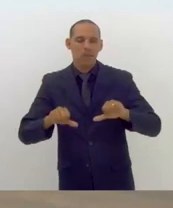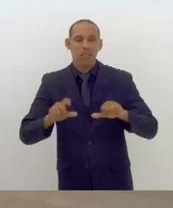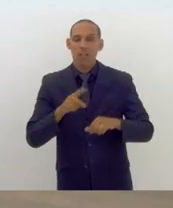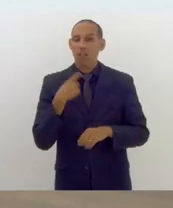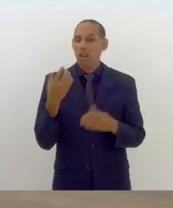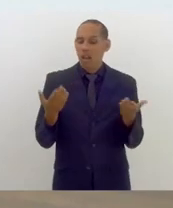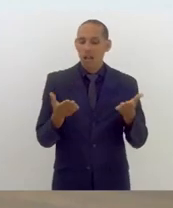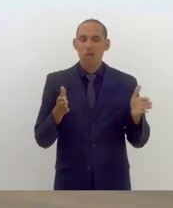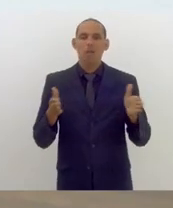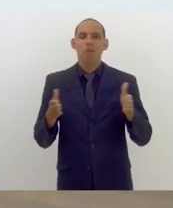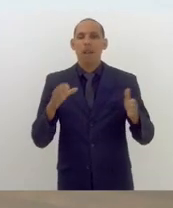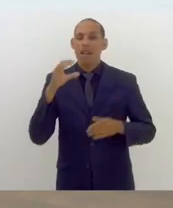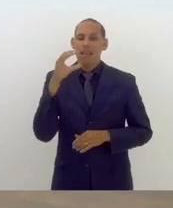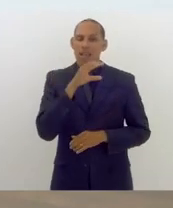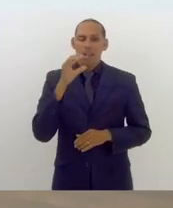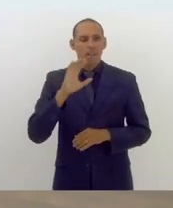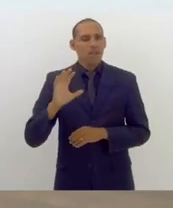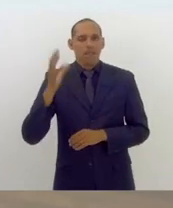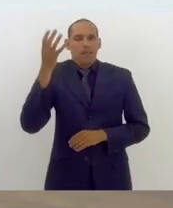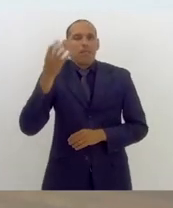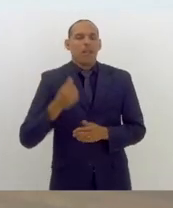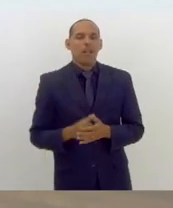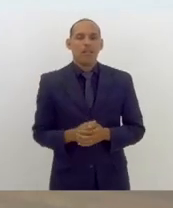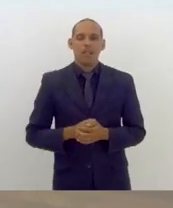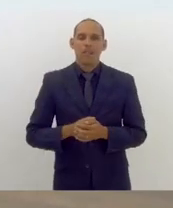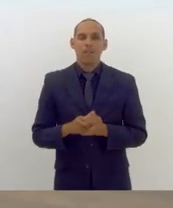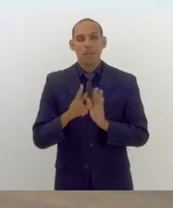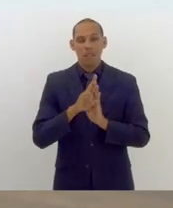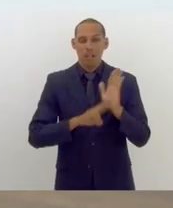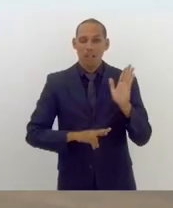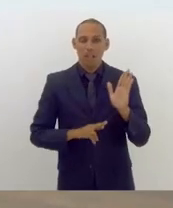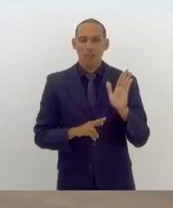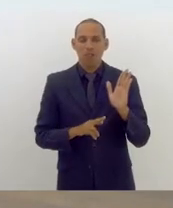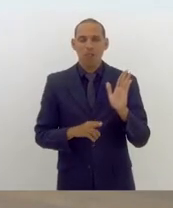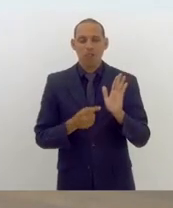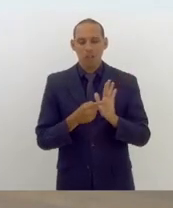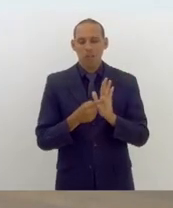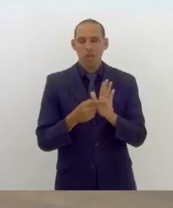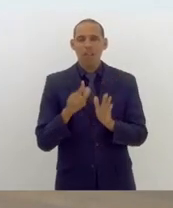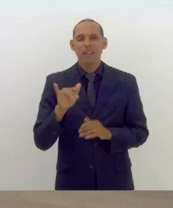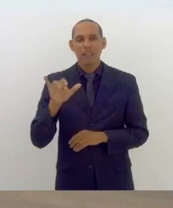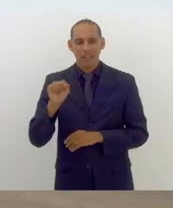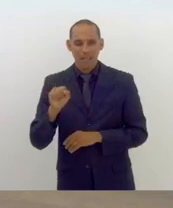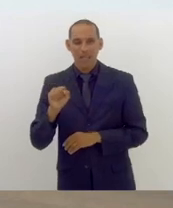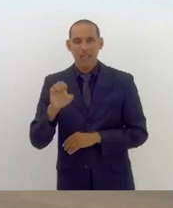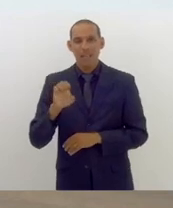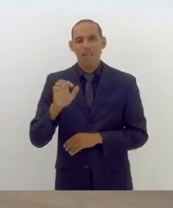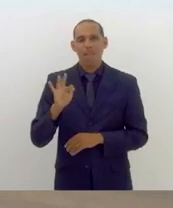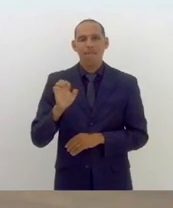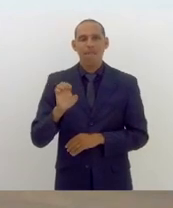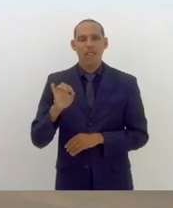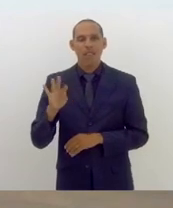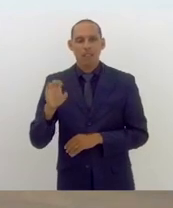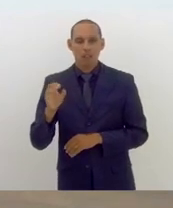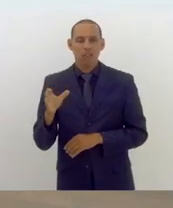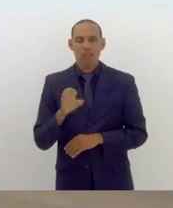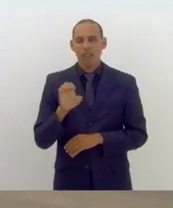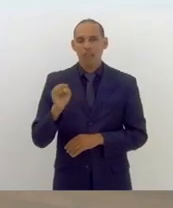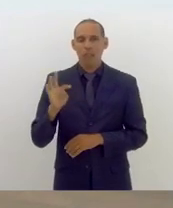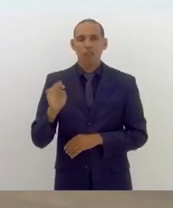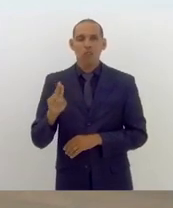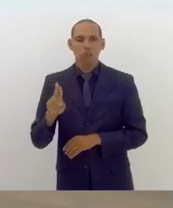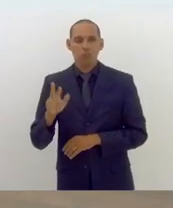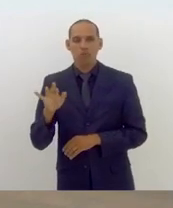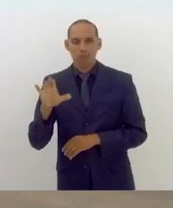Vivemos em tempos de emergência climática segundo relatório de emissão de gases de efeito estufa do Estado do Rio de Janeiro que está atrasado inclusive